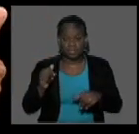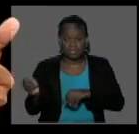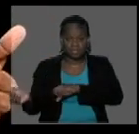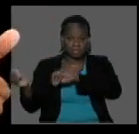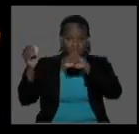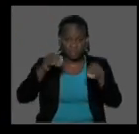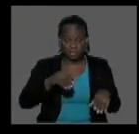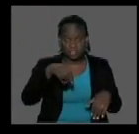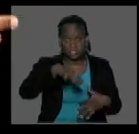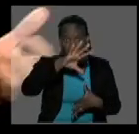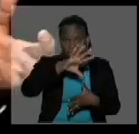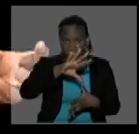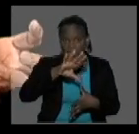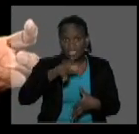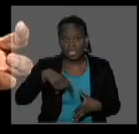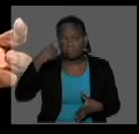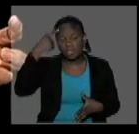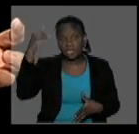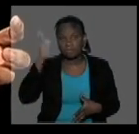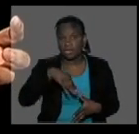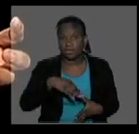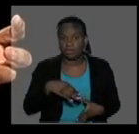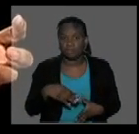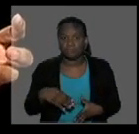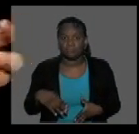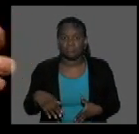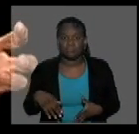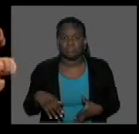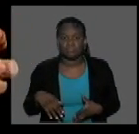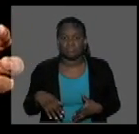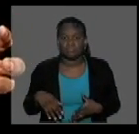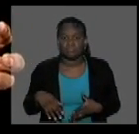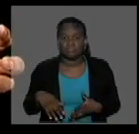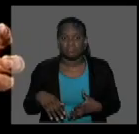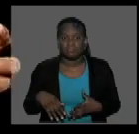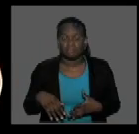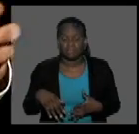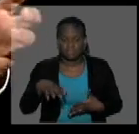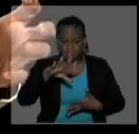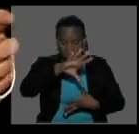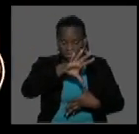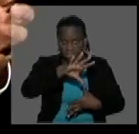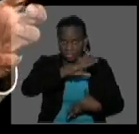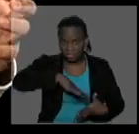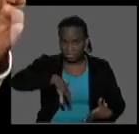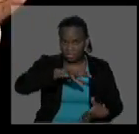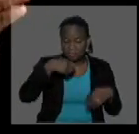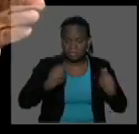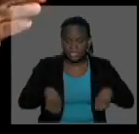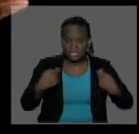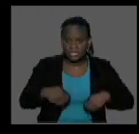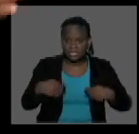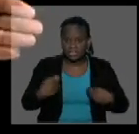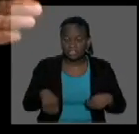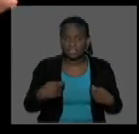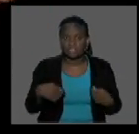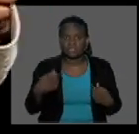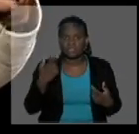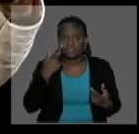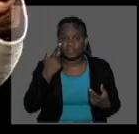foi transportada para a diáspora essa ideia do mal. Essa ideia do mal. O Ocidente precisava